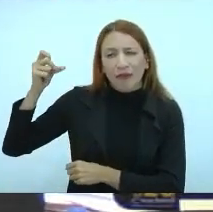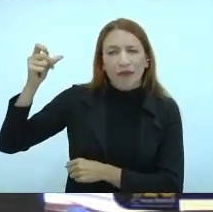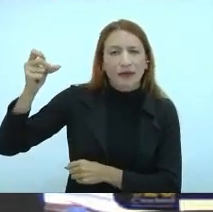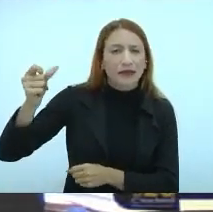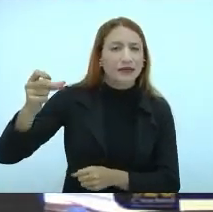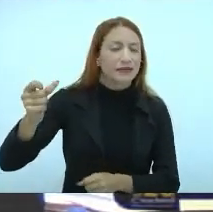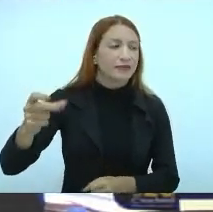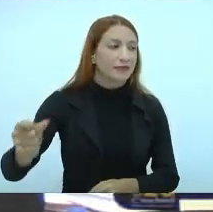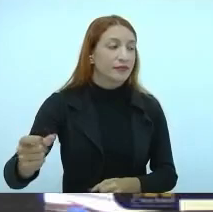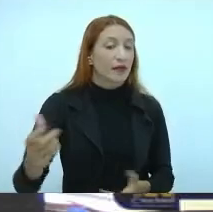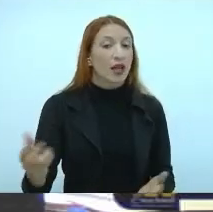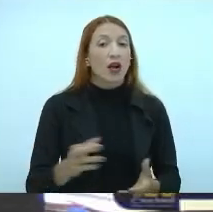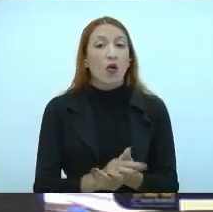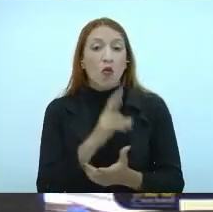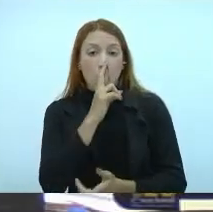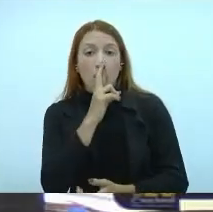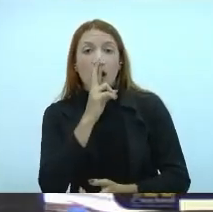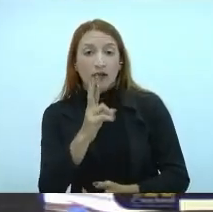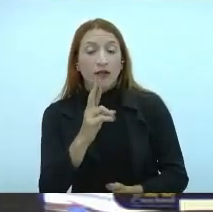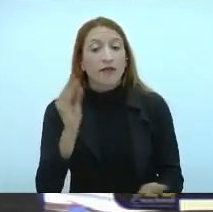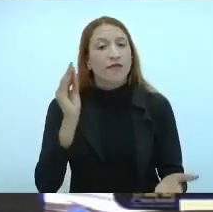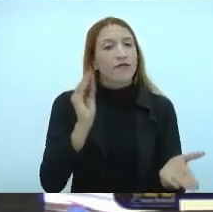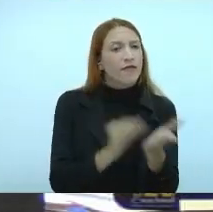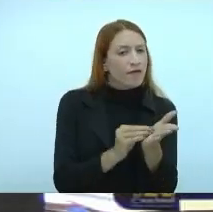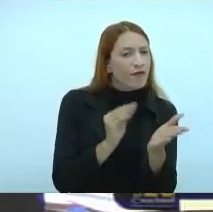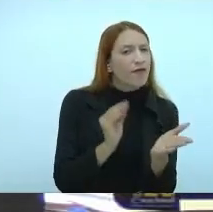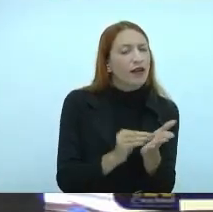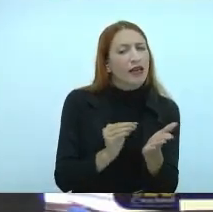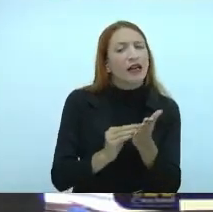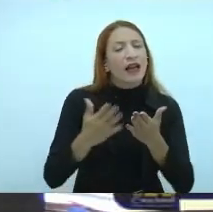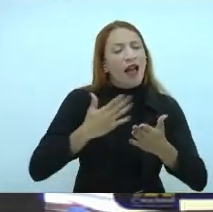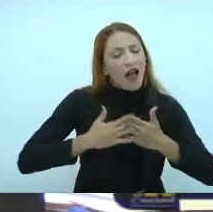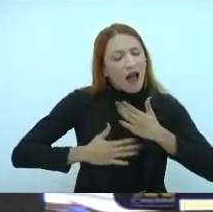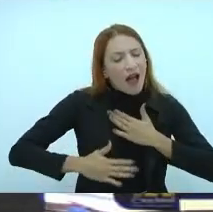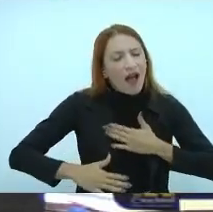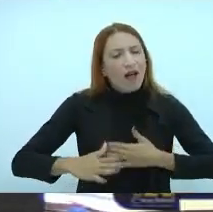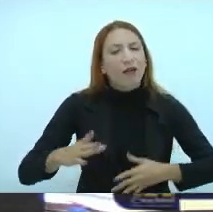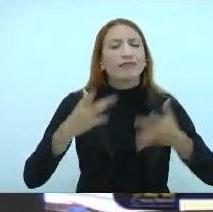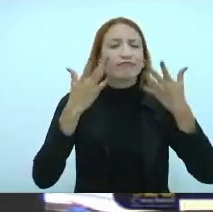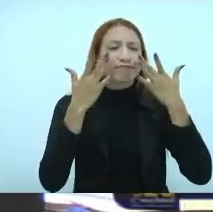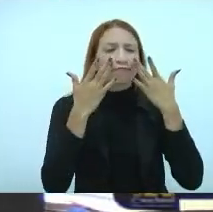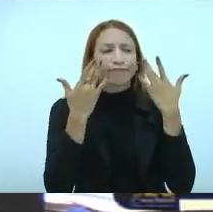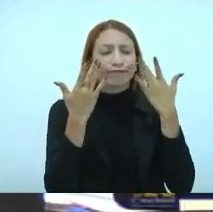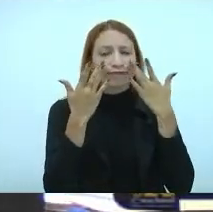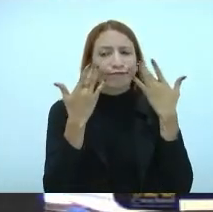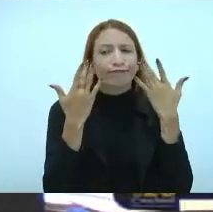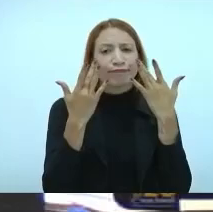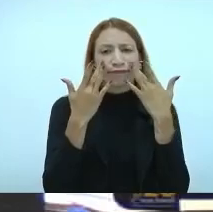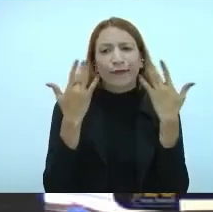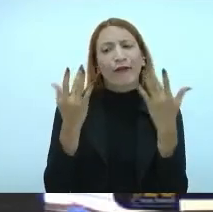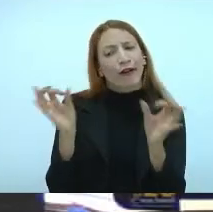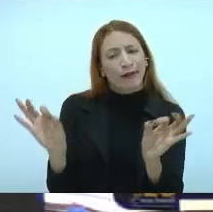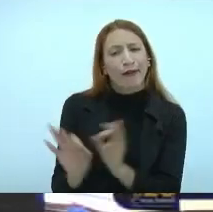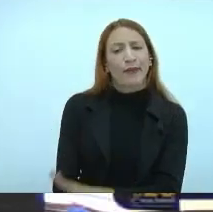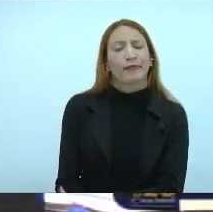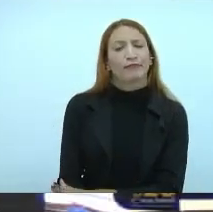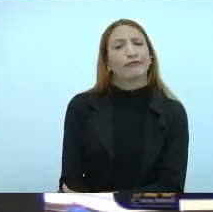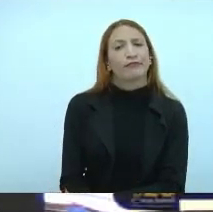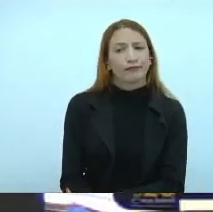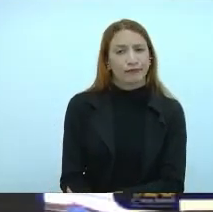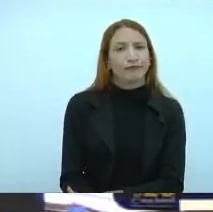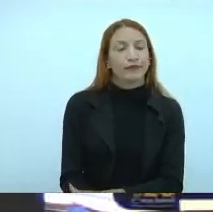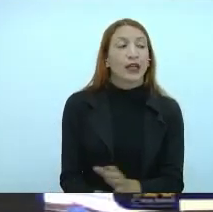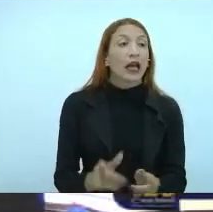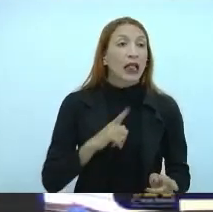eleição o resultado apareceu falta muito tempo para eleição ainda esse teatro vai cair por terra existe